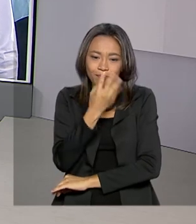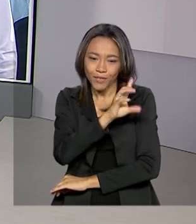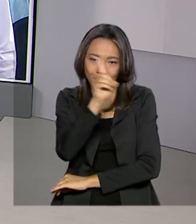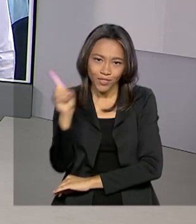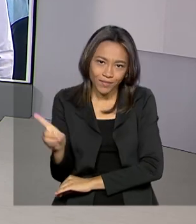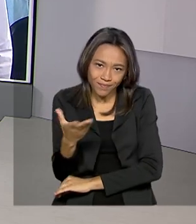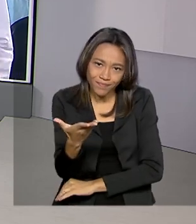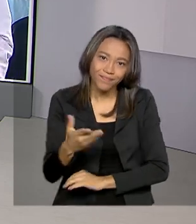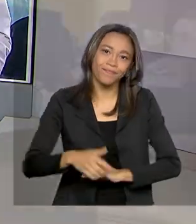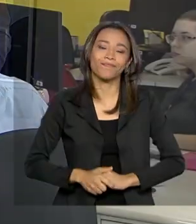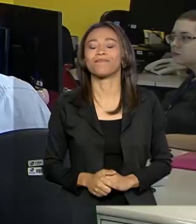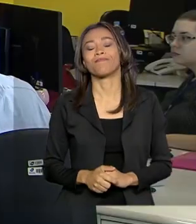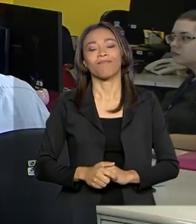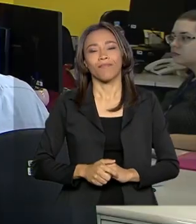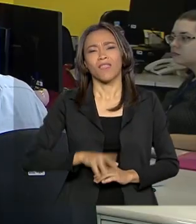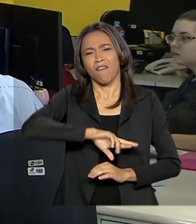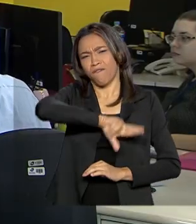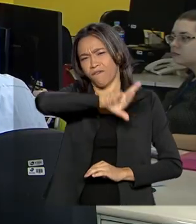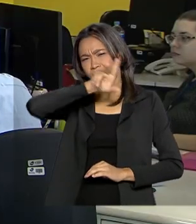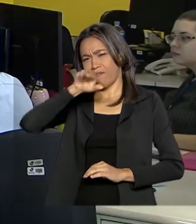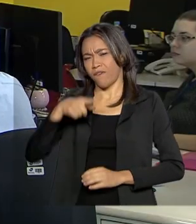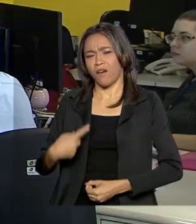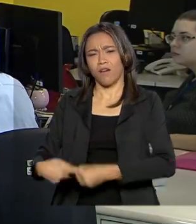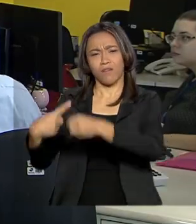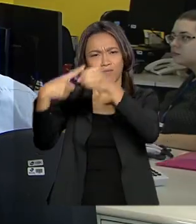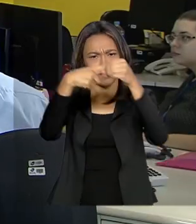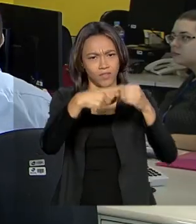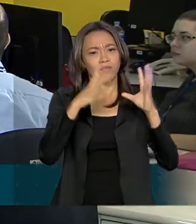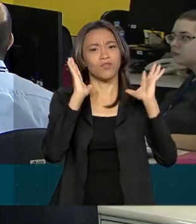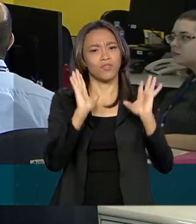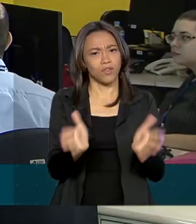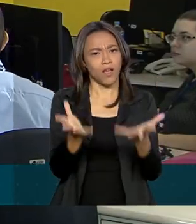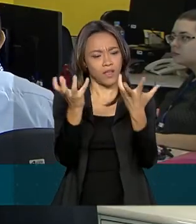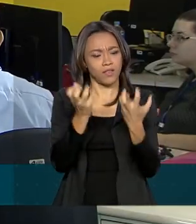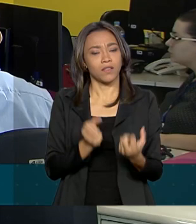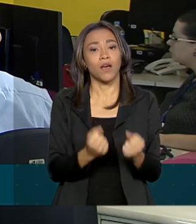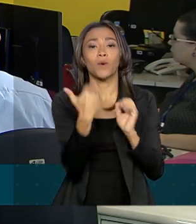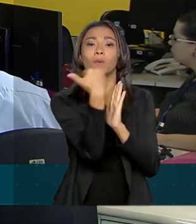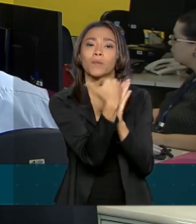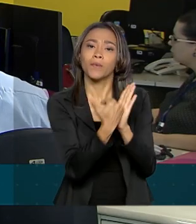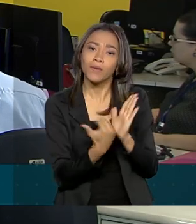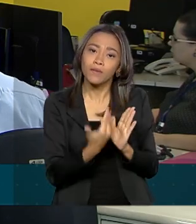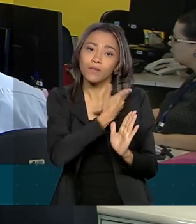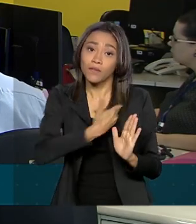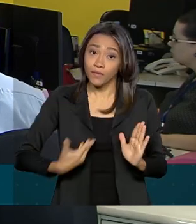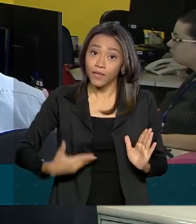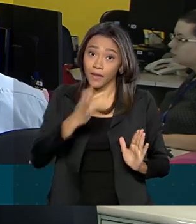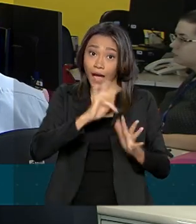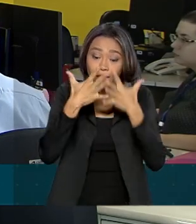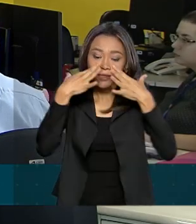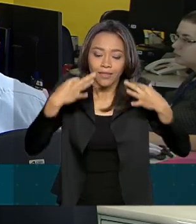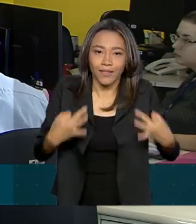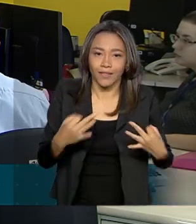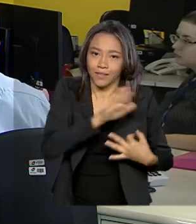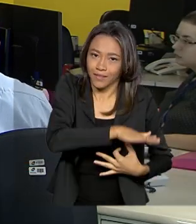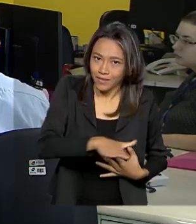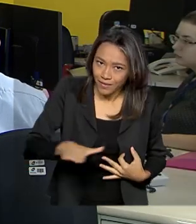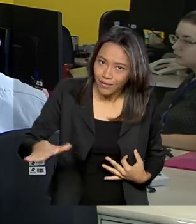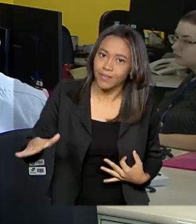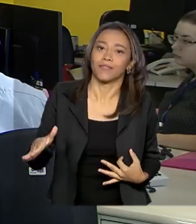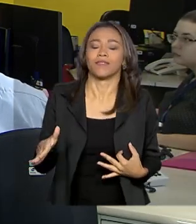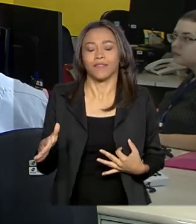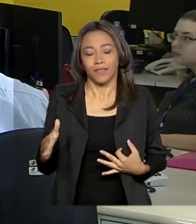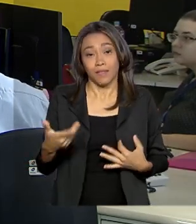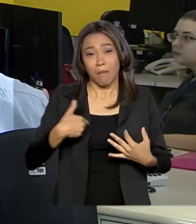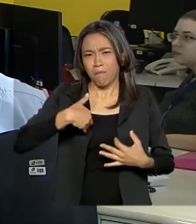Oi, Renata, bom dia. Vários municípios já aderiram ao programa do governo federal de atenção à primeira infância, o Criança Feliz. Em dezembro,